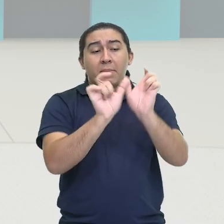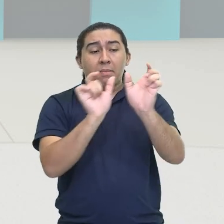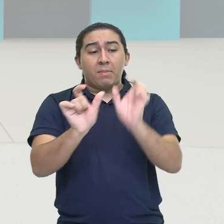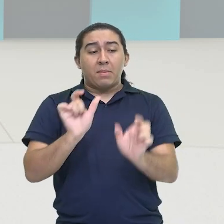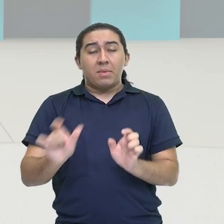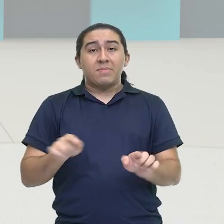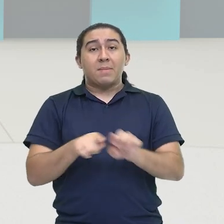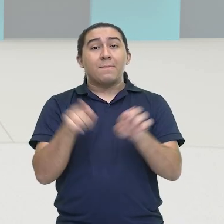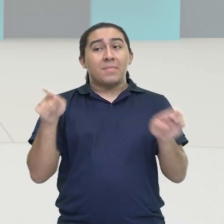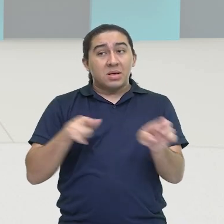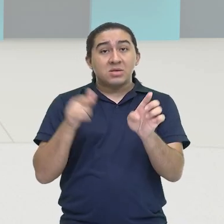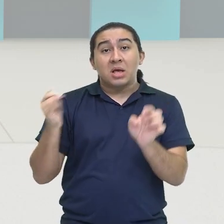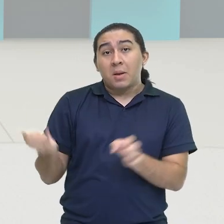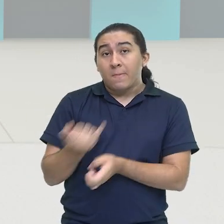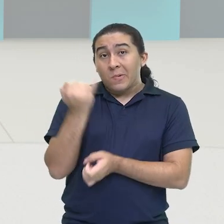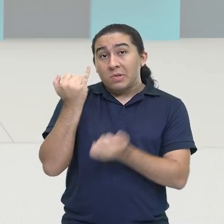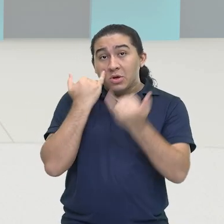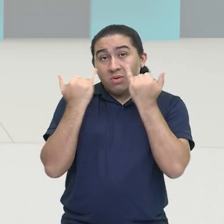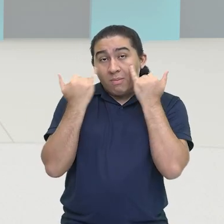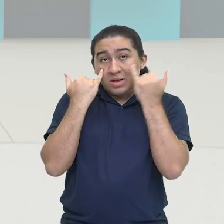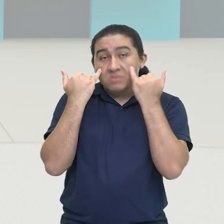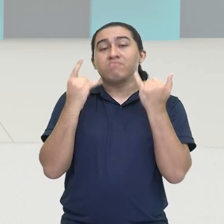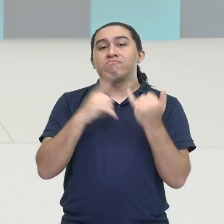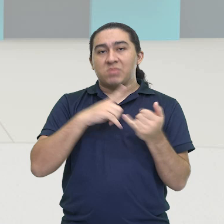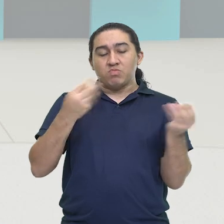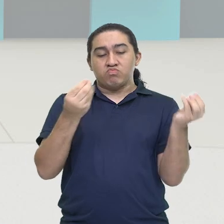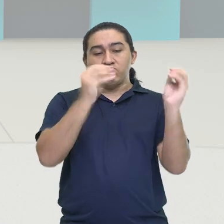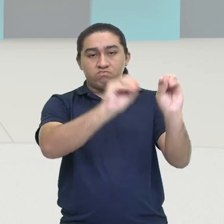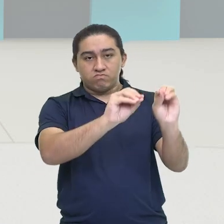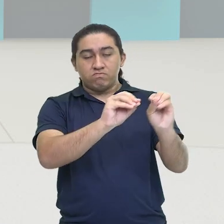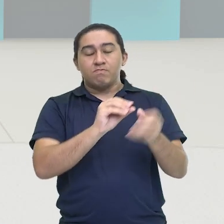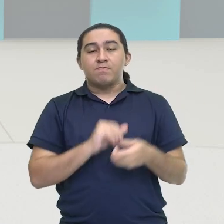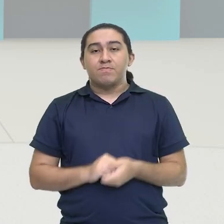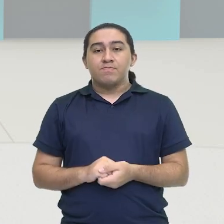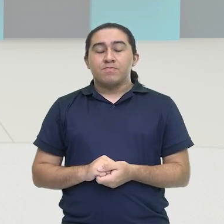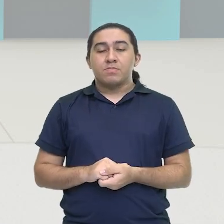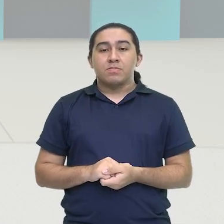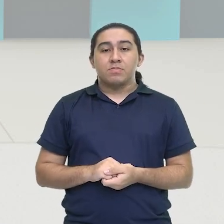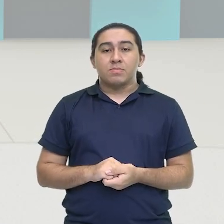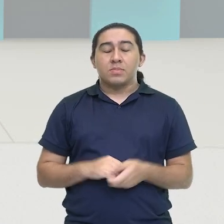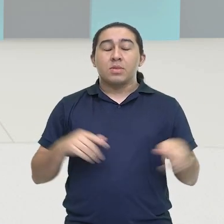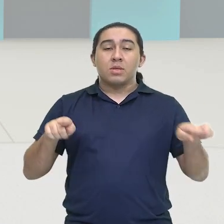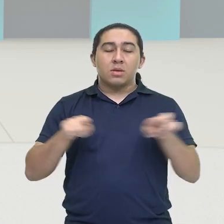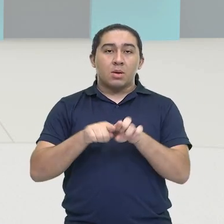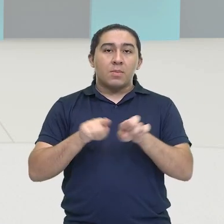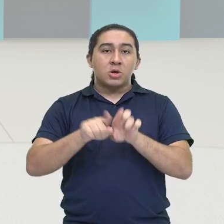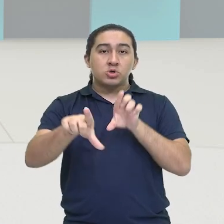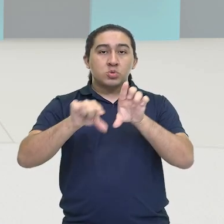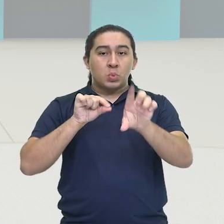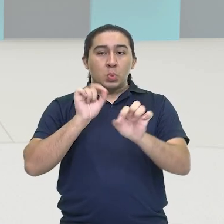de dizer o essencial. A precisão vocabular,